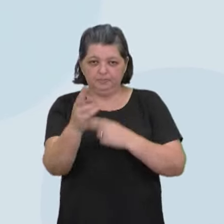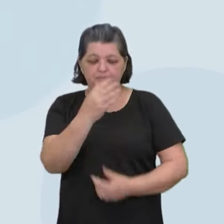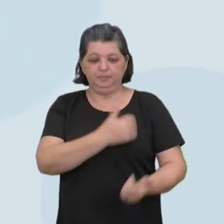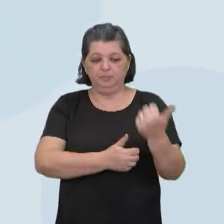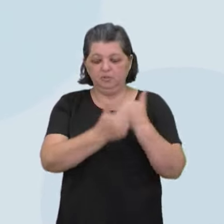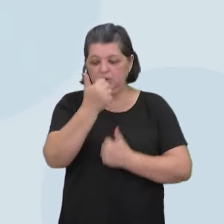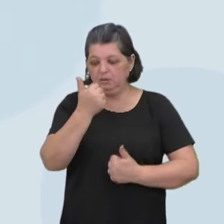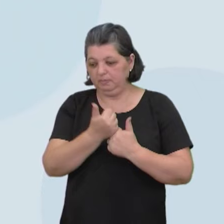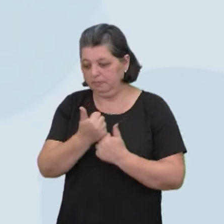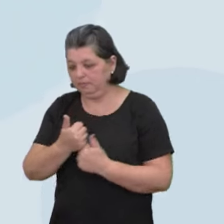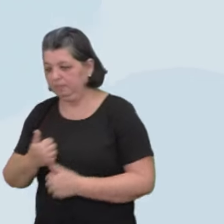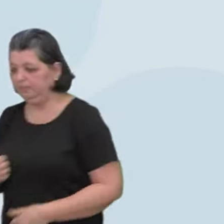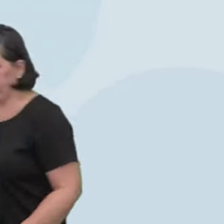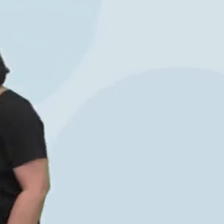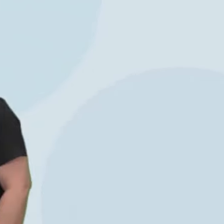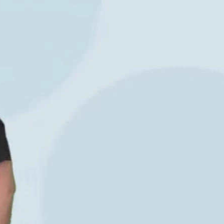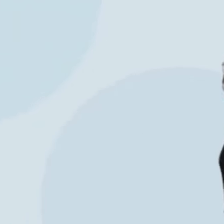poder.